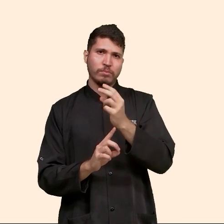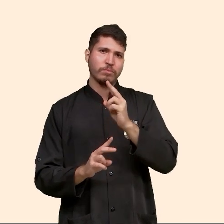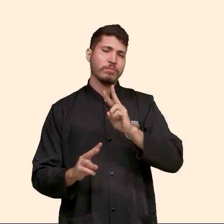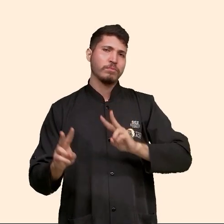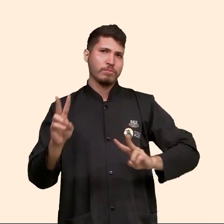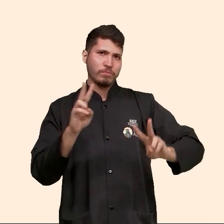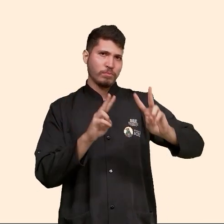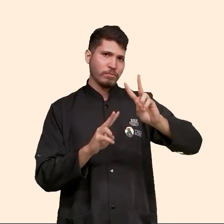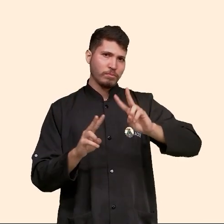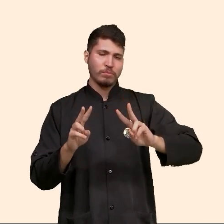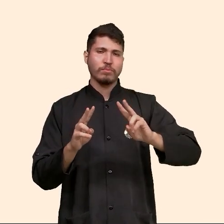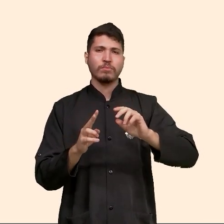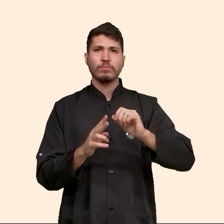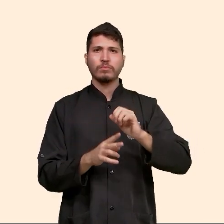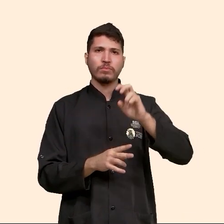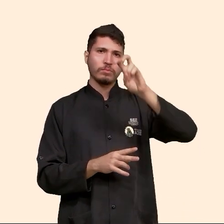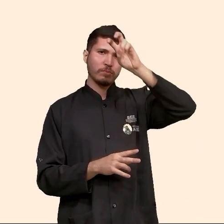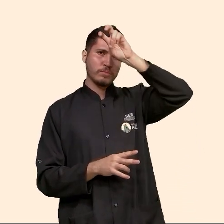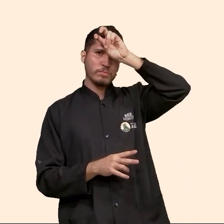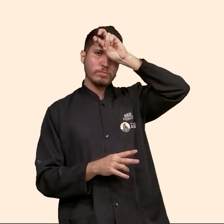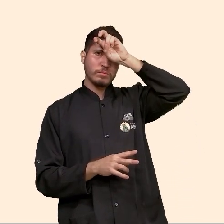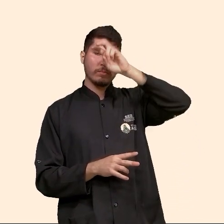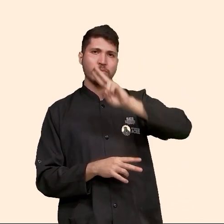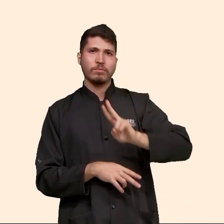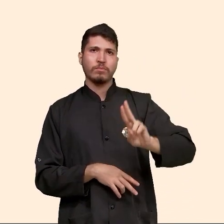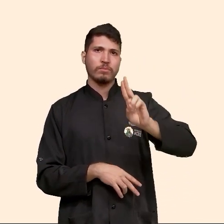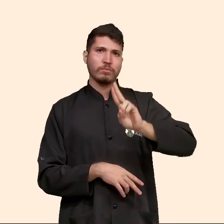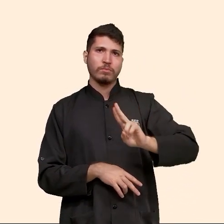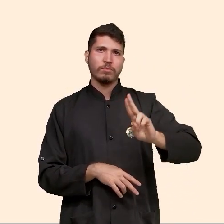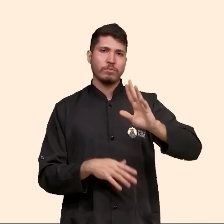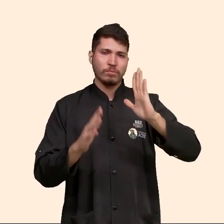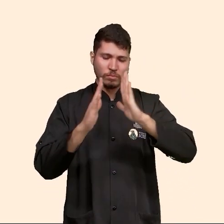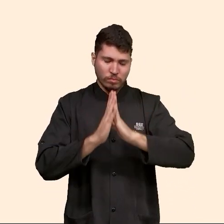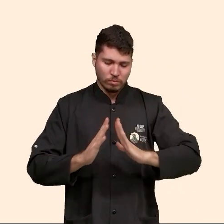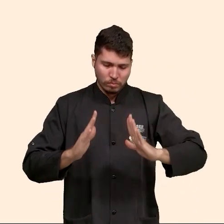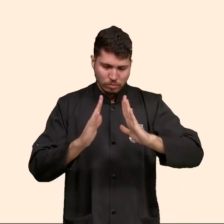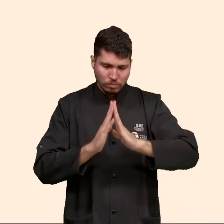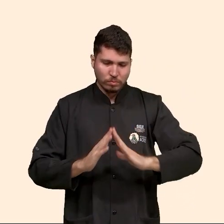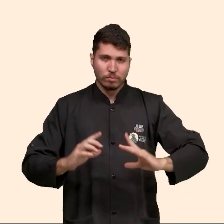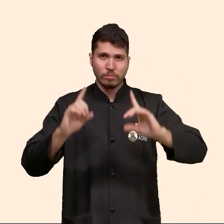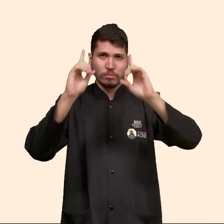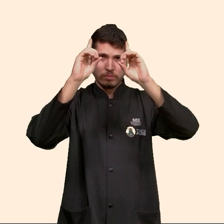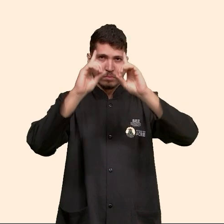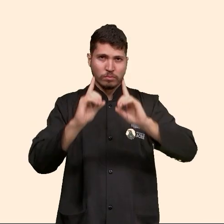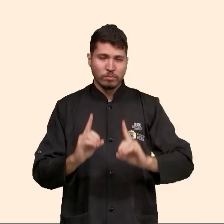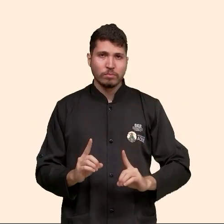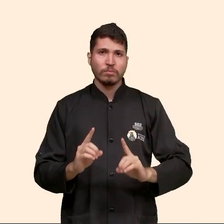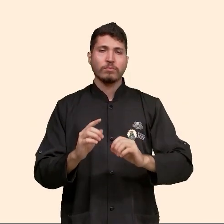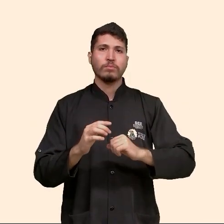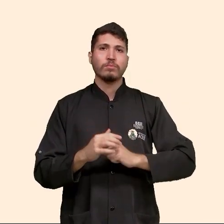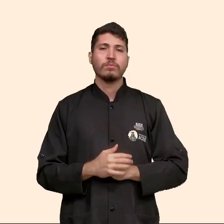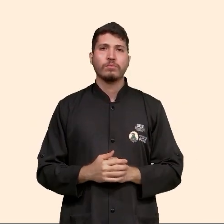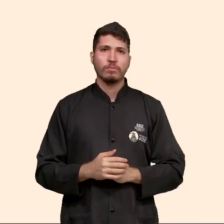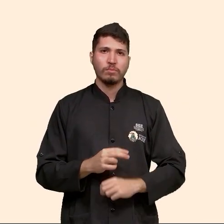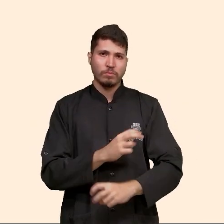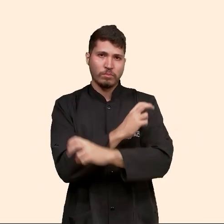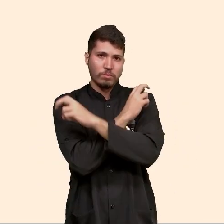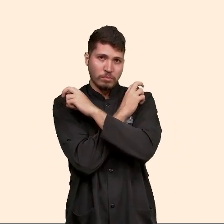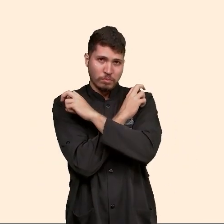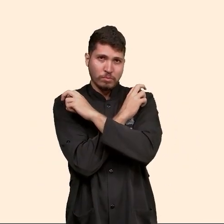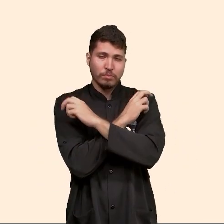sofisticação. Lá no Egito, eram usadas para cultuar os deuses e os faraós. Na